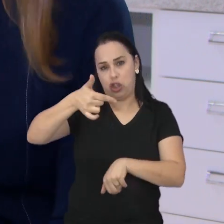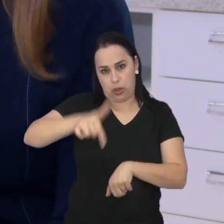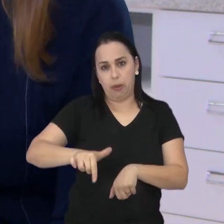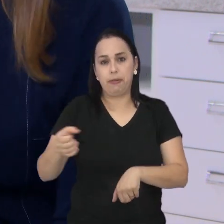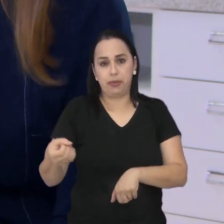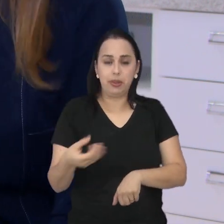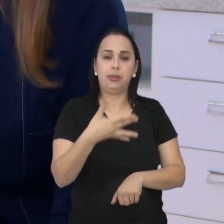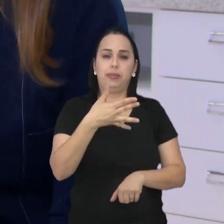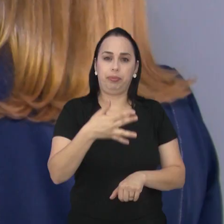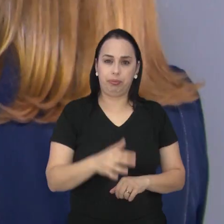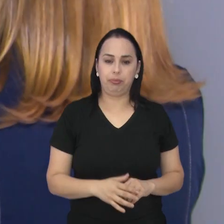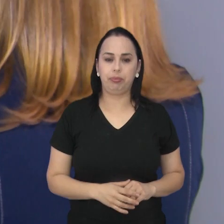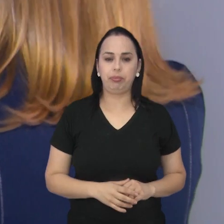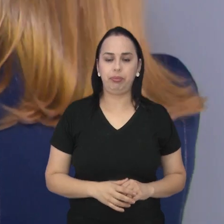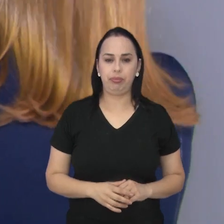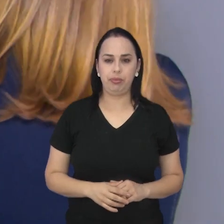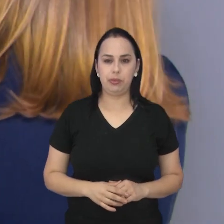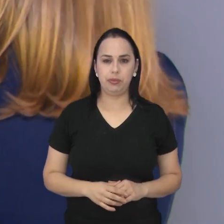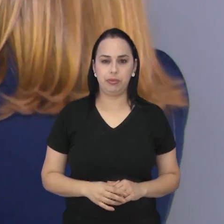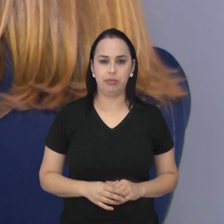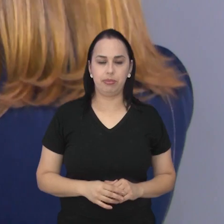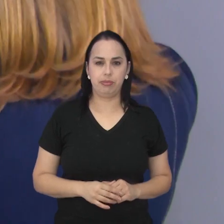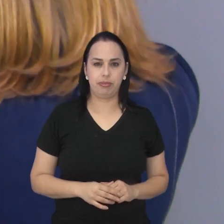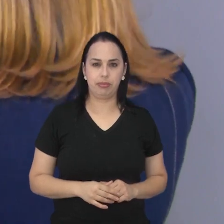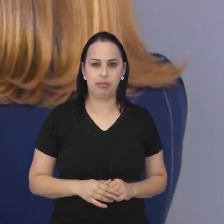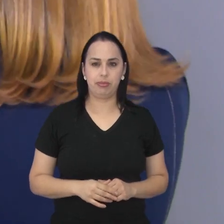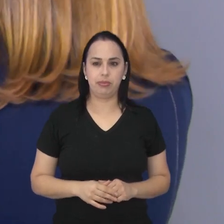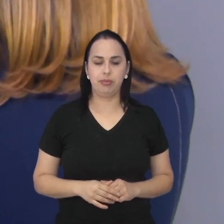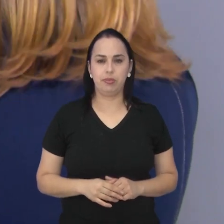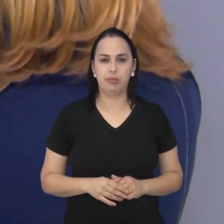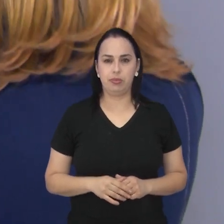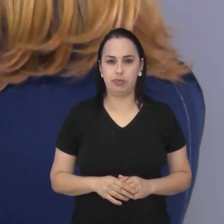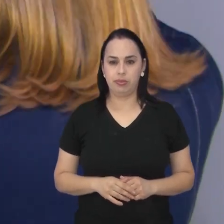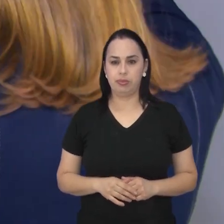para poder fazer um novo trabalho mais natural, né?